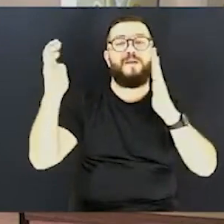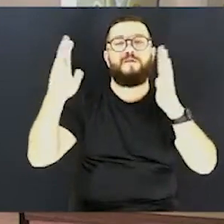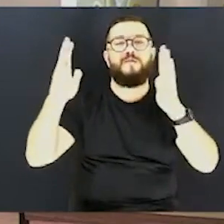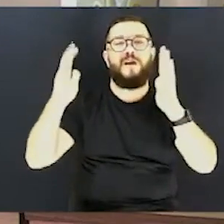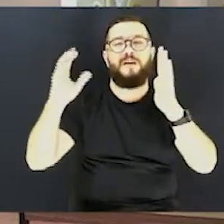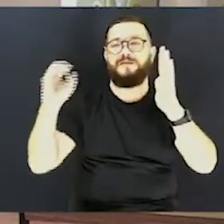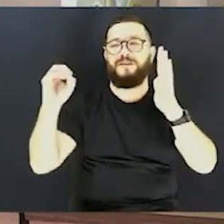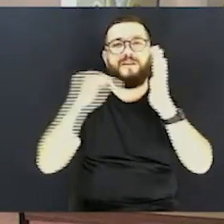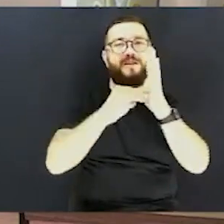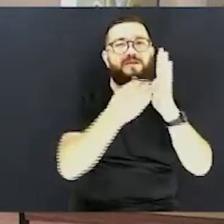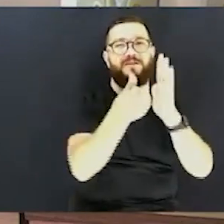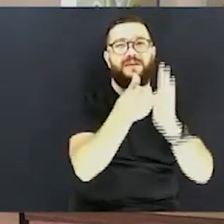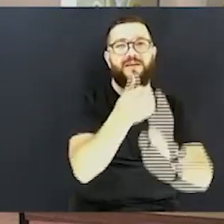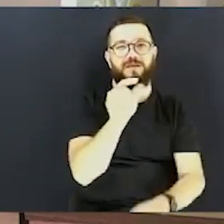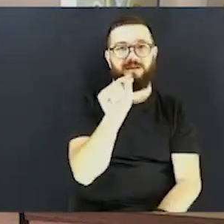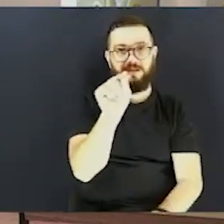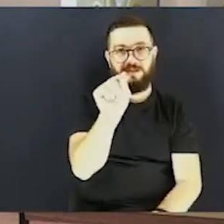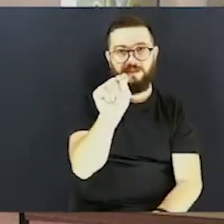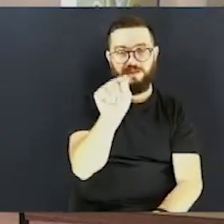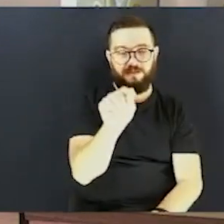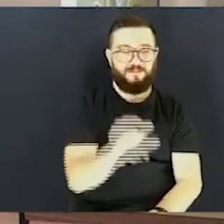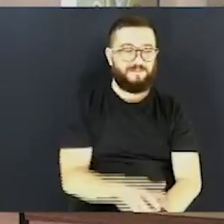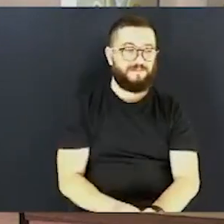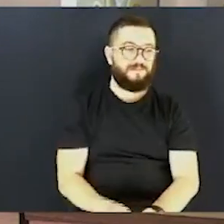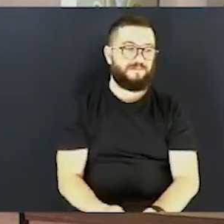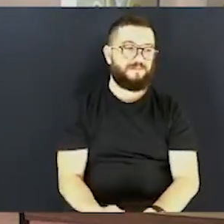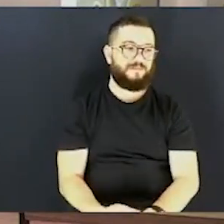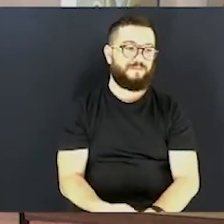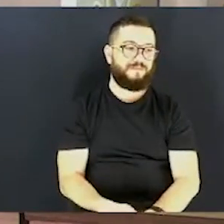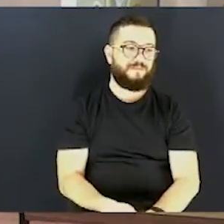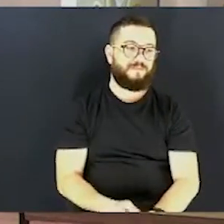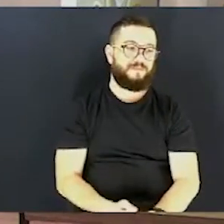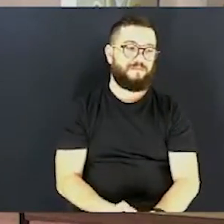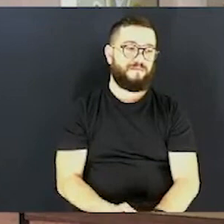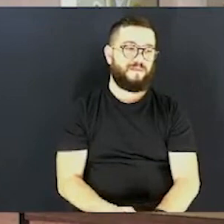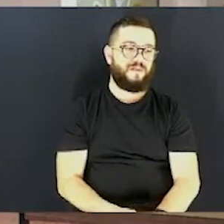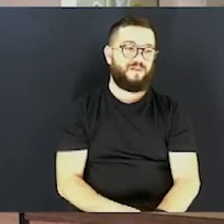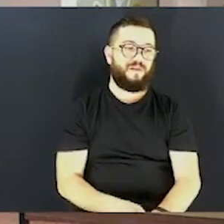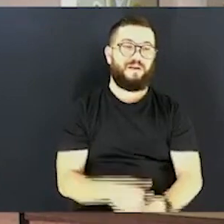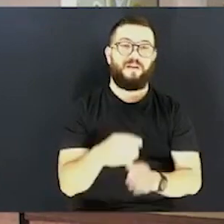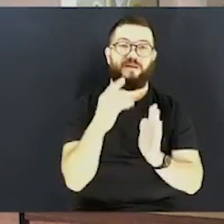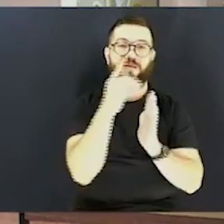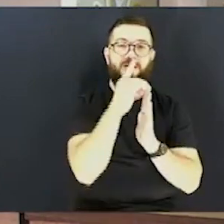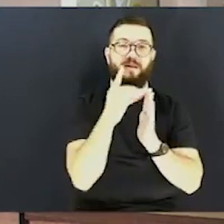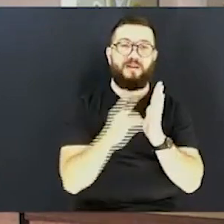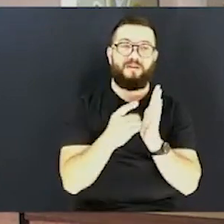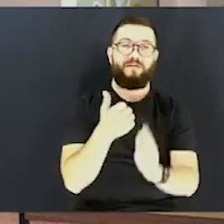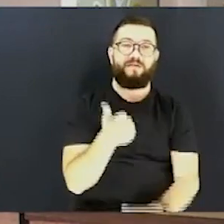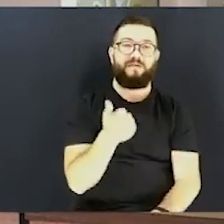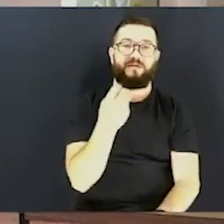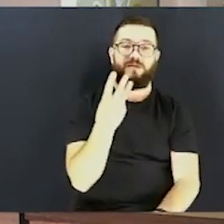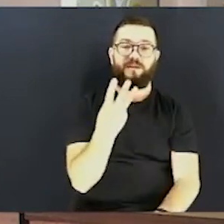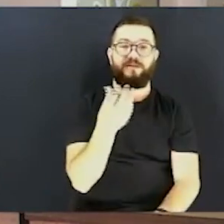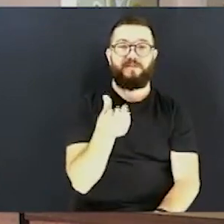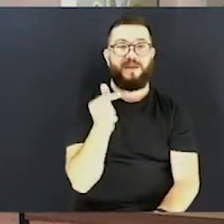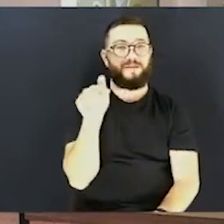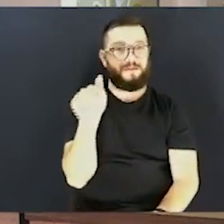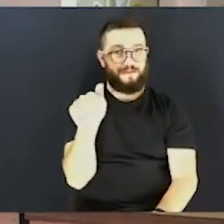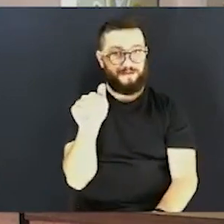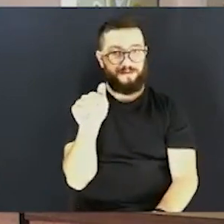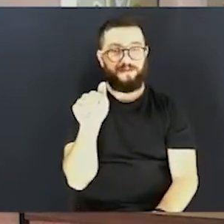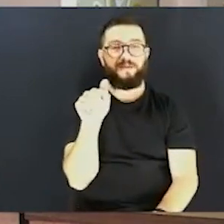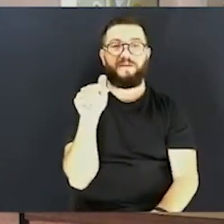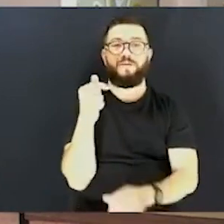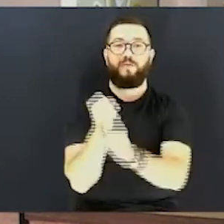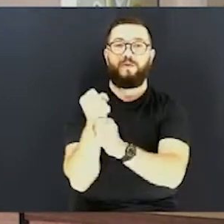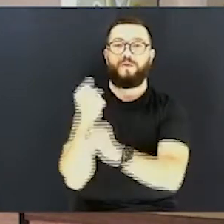constituído pela Comissão do Plano Municipal da Primeira Infância, instituída pelo Decreto 1367/2021, no período de 2021 a